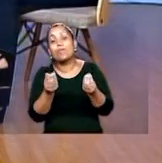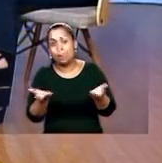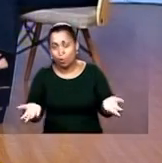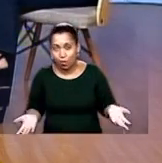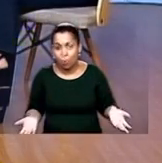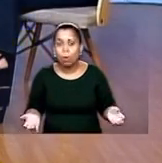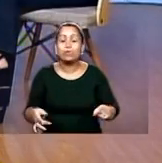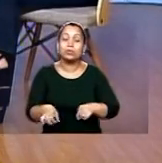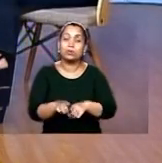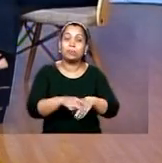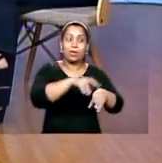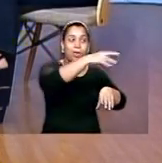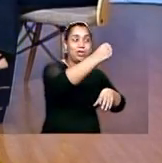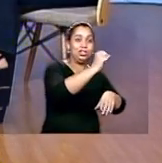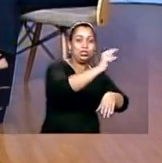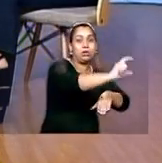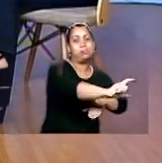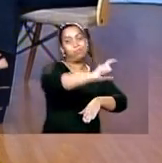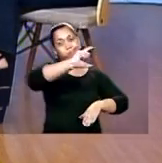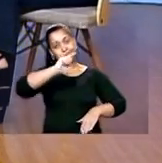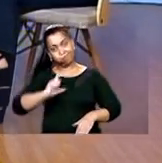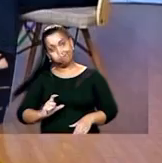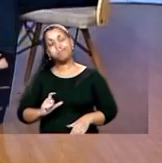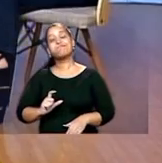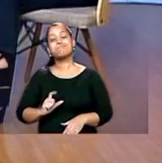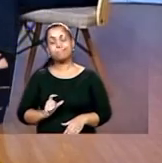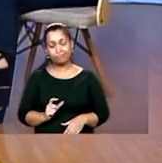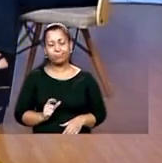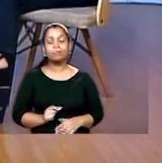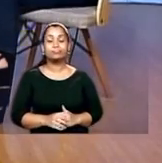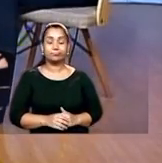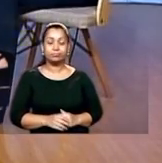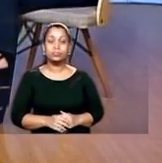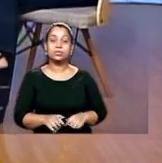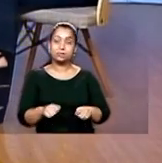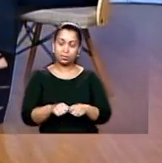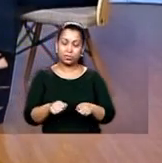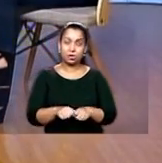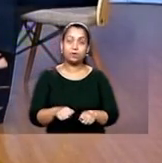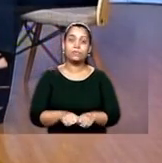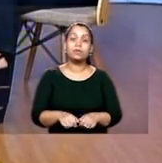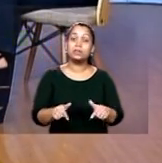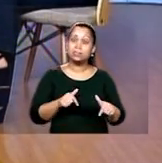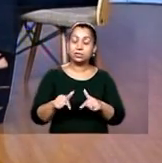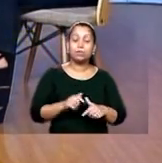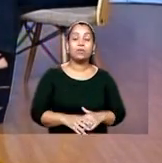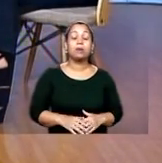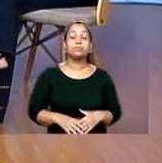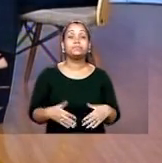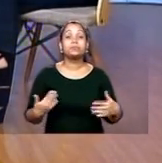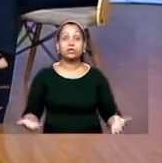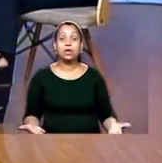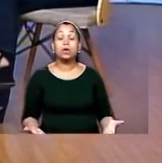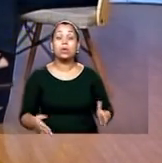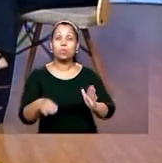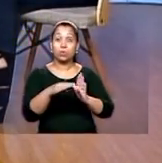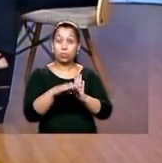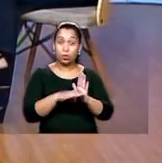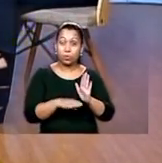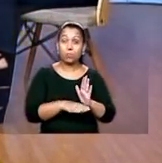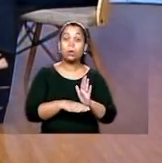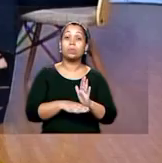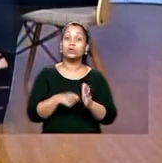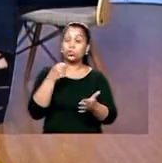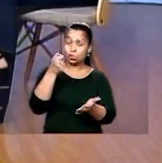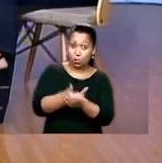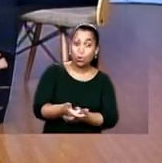feito um repasse, né? Eles precisam saber como está sendo feito, né? Exatamente. O programa de aquisição de